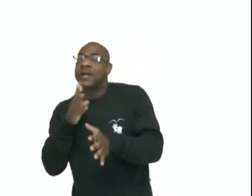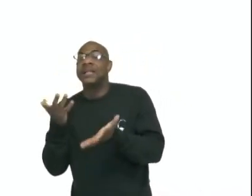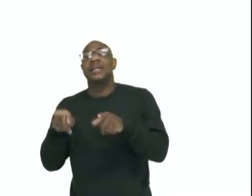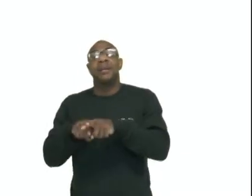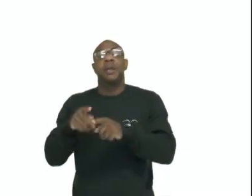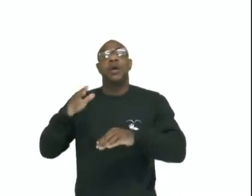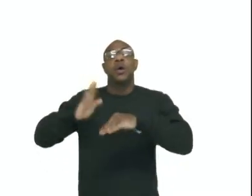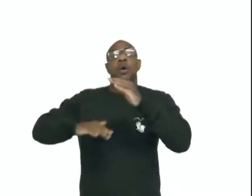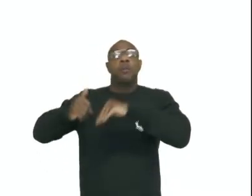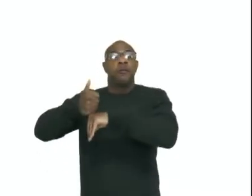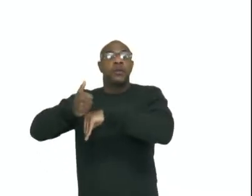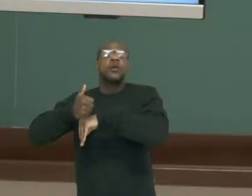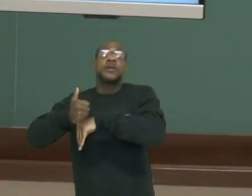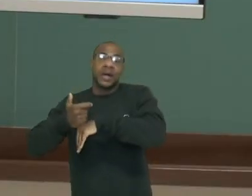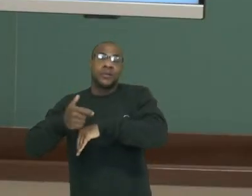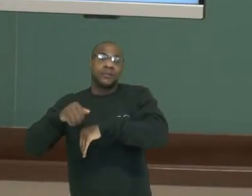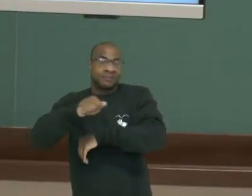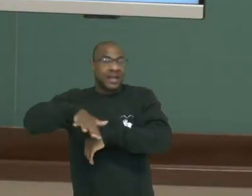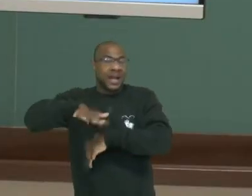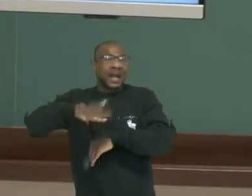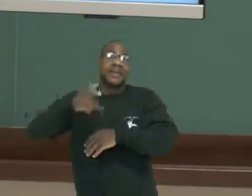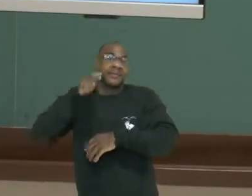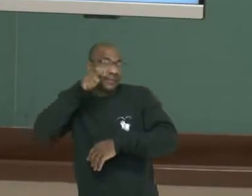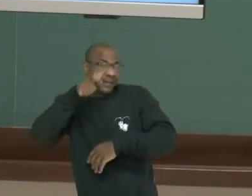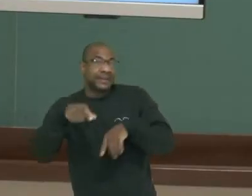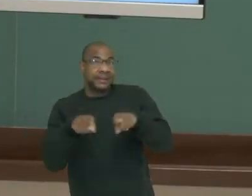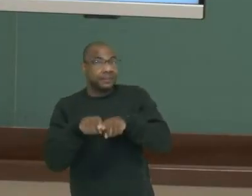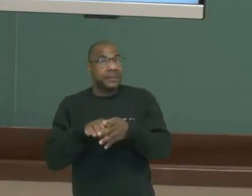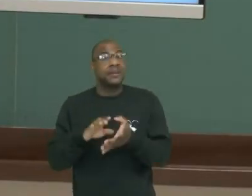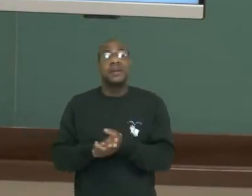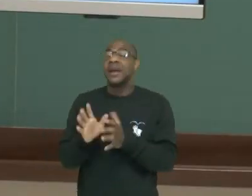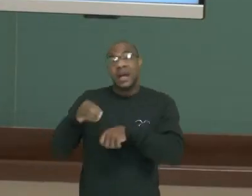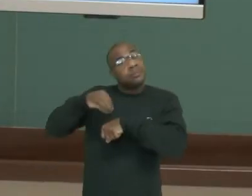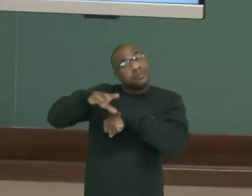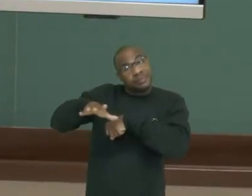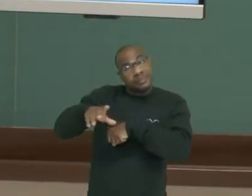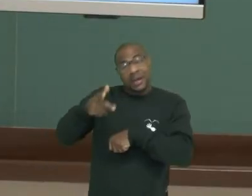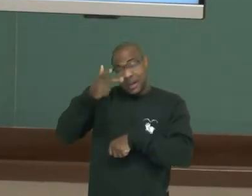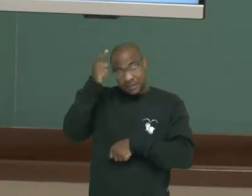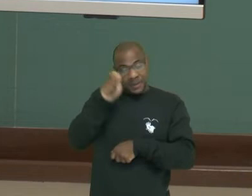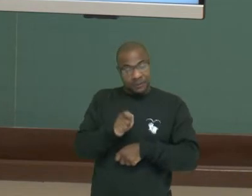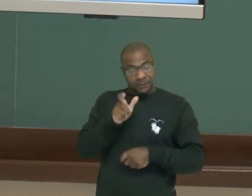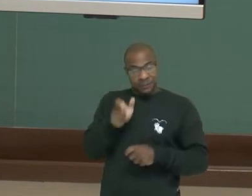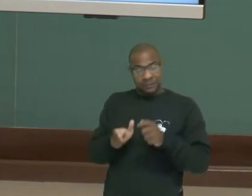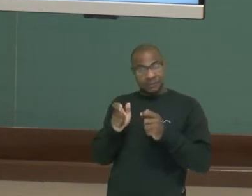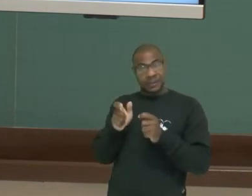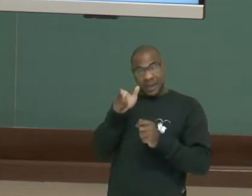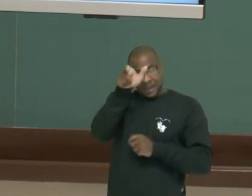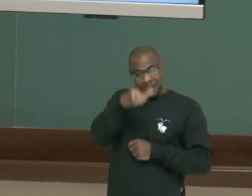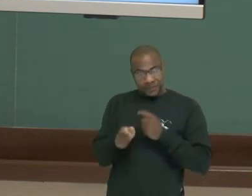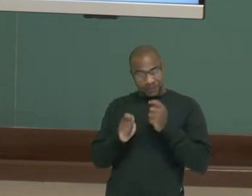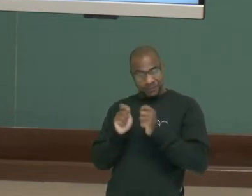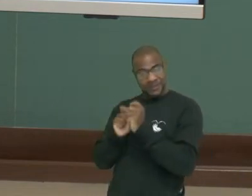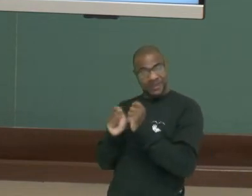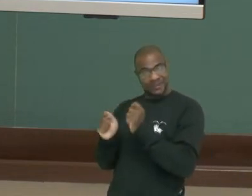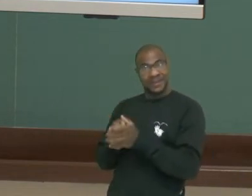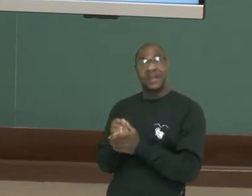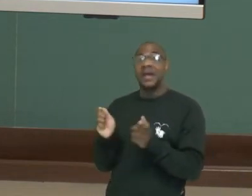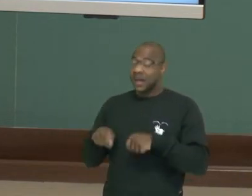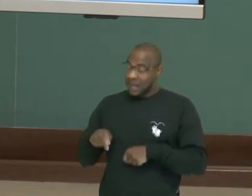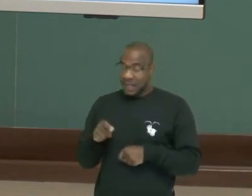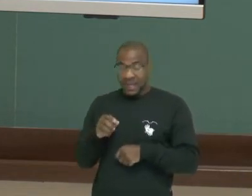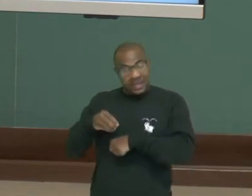entrevista. Ele apenas traz o tema. O subtítulo, ele se faz necessário muitas vezes para complementar, para trazer uma